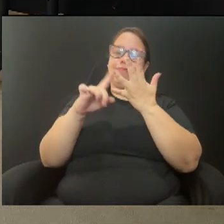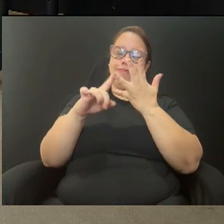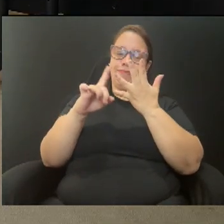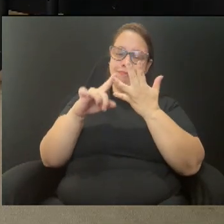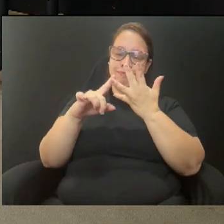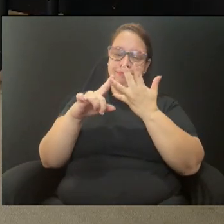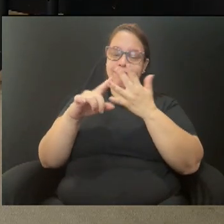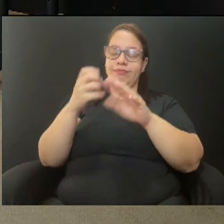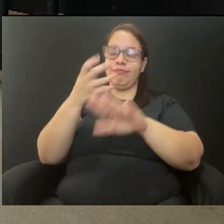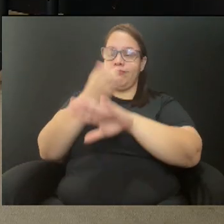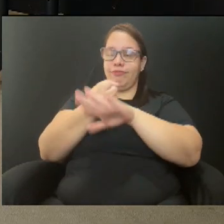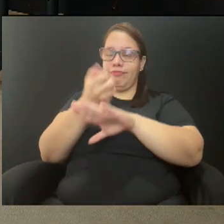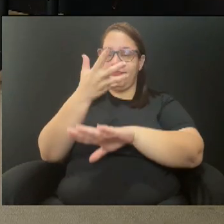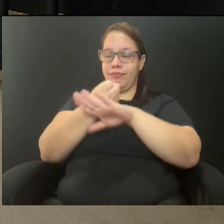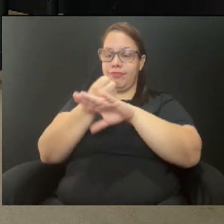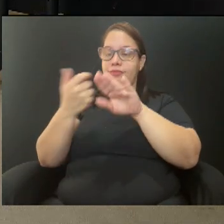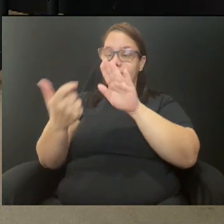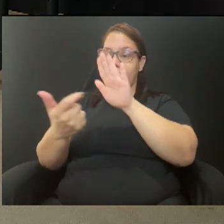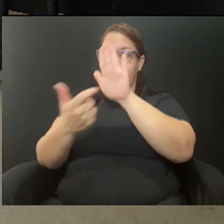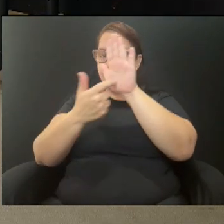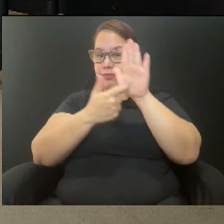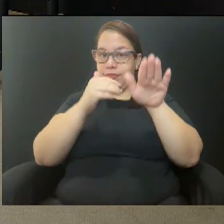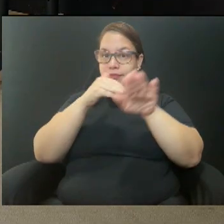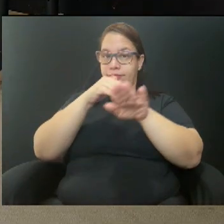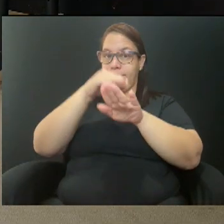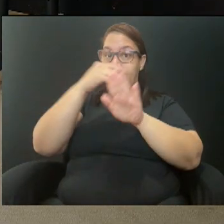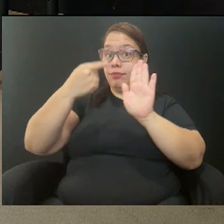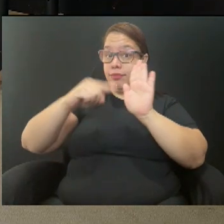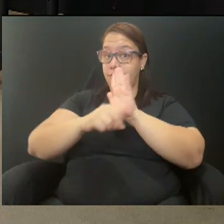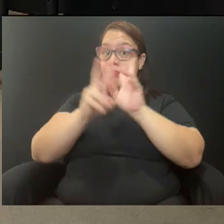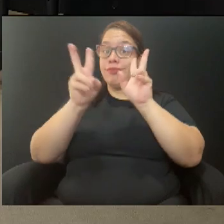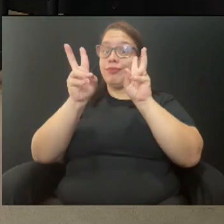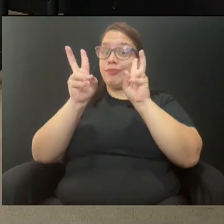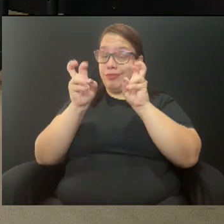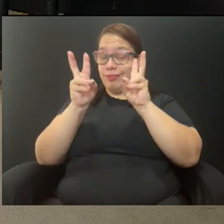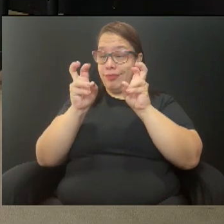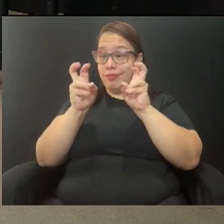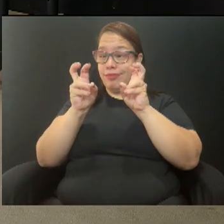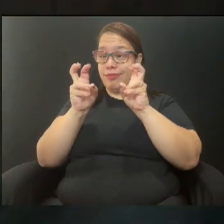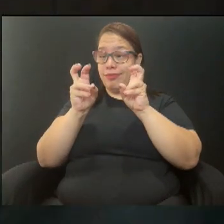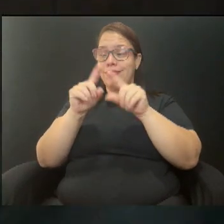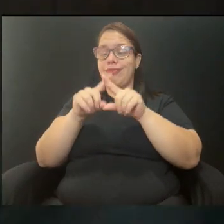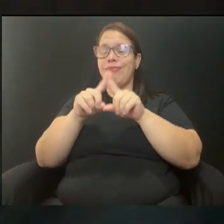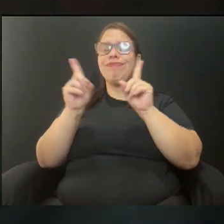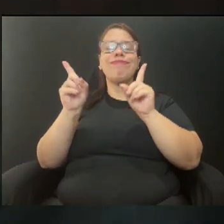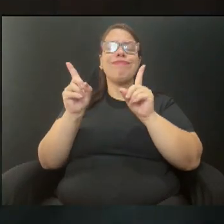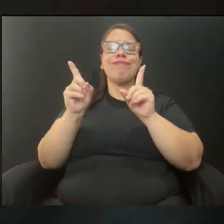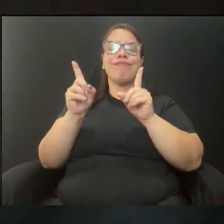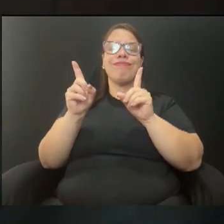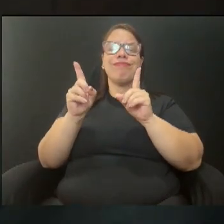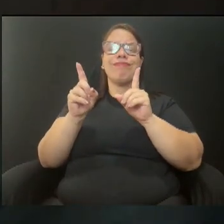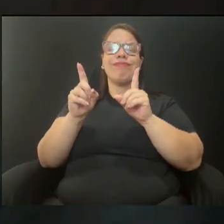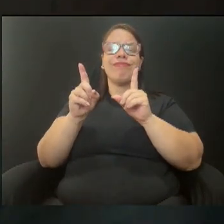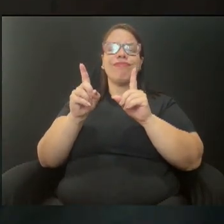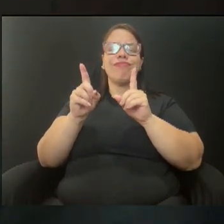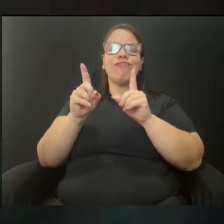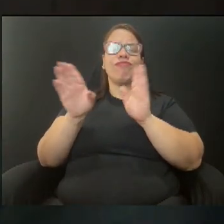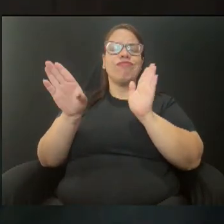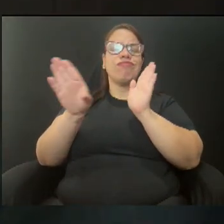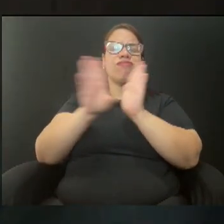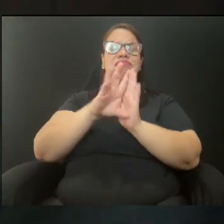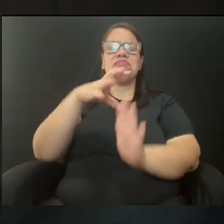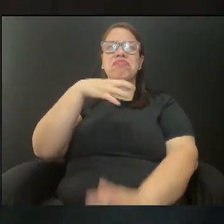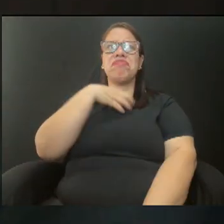que abordam com mais profundidade sobre isso, mas de onde vem esse sentimento